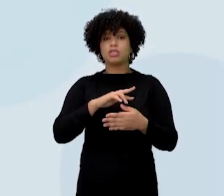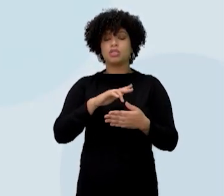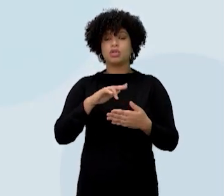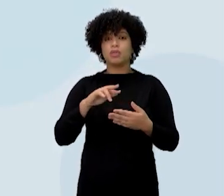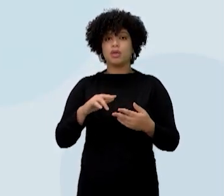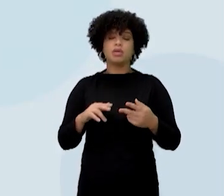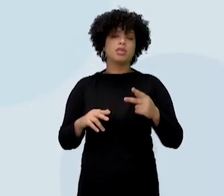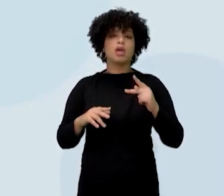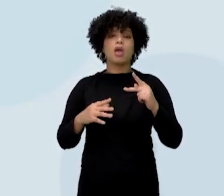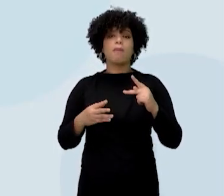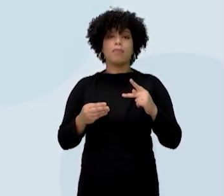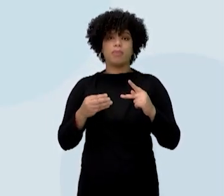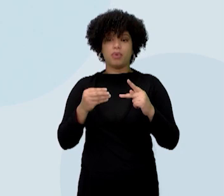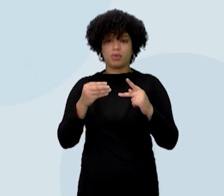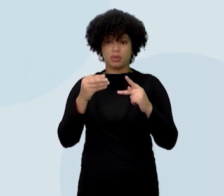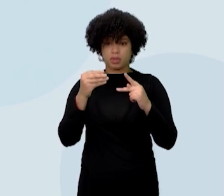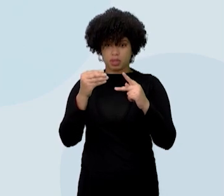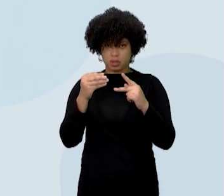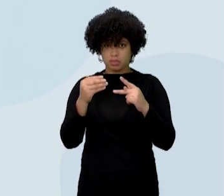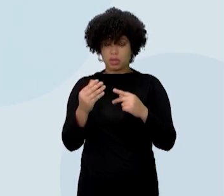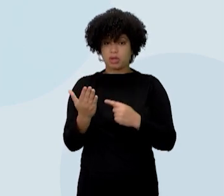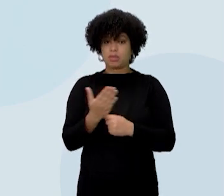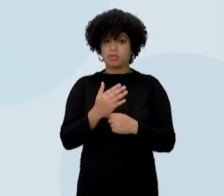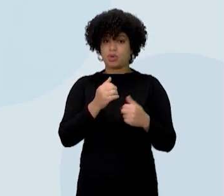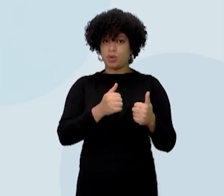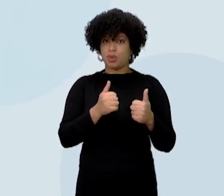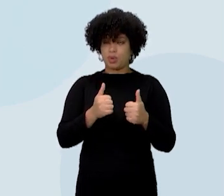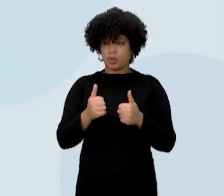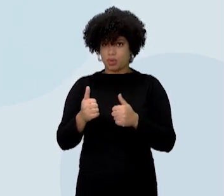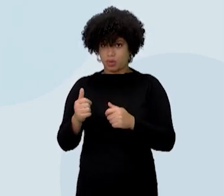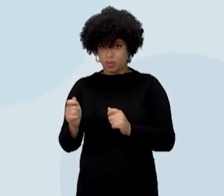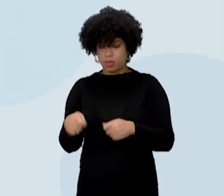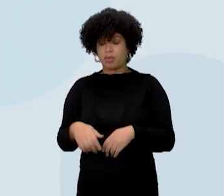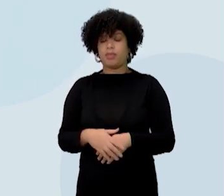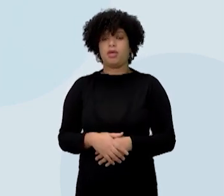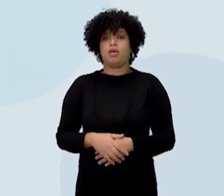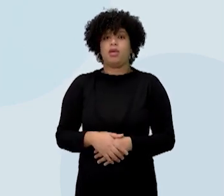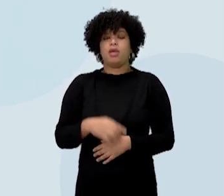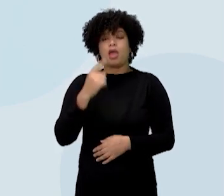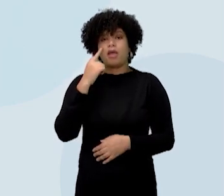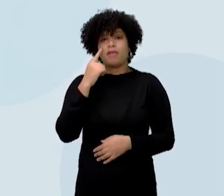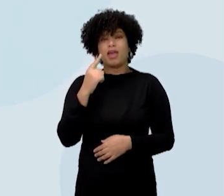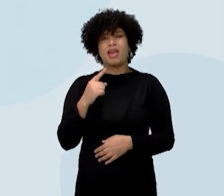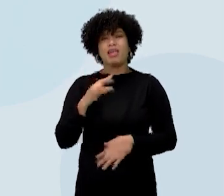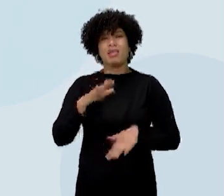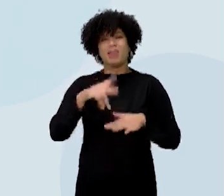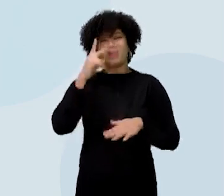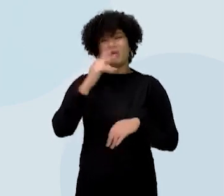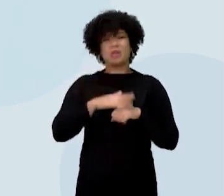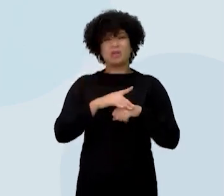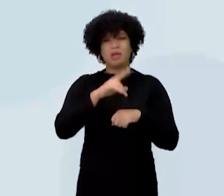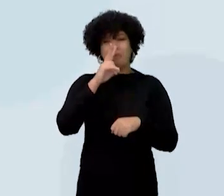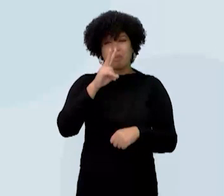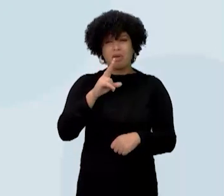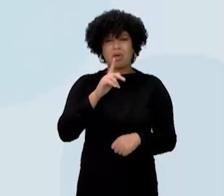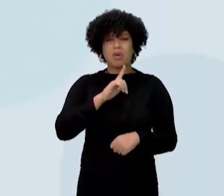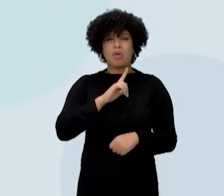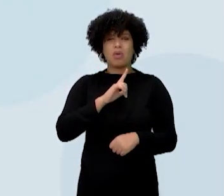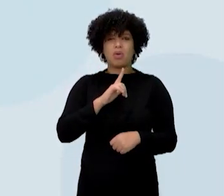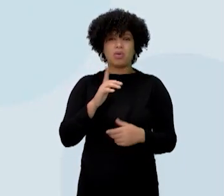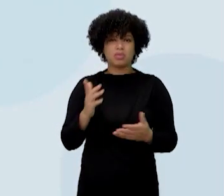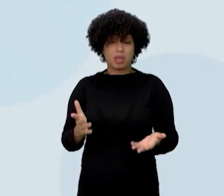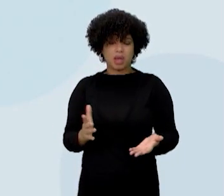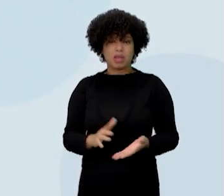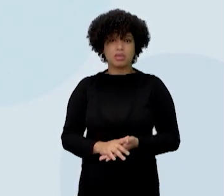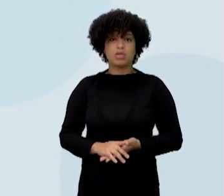proteínas que podem ser benéficas, que podem, inclusive, aí, olha, reverter quadros clínicos, que podem